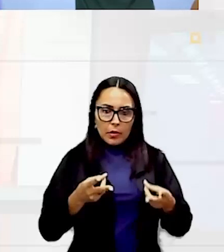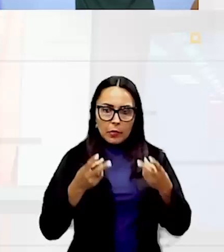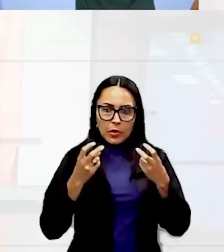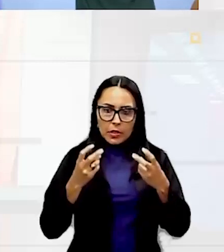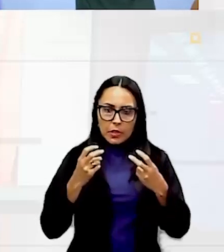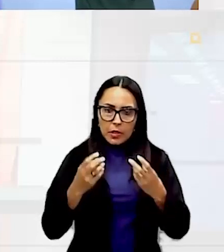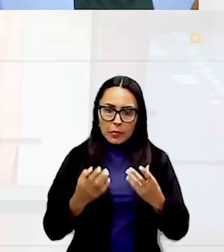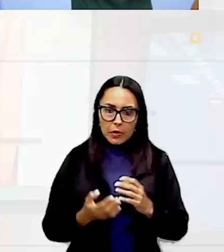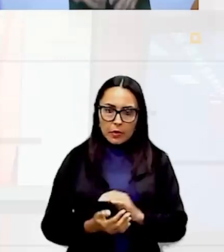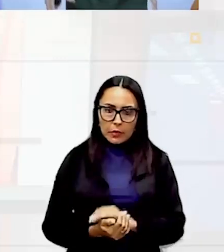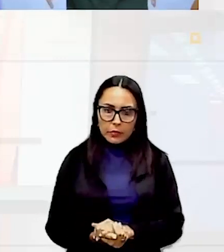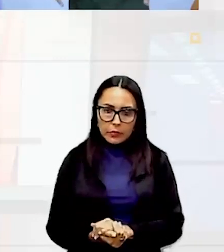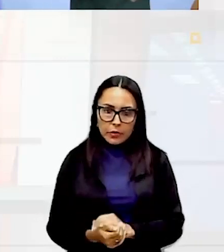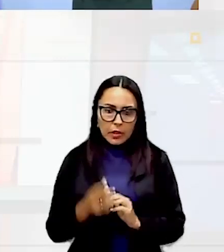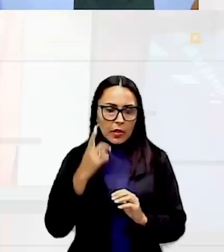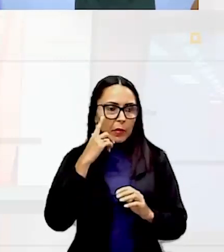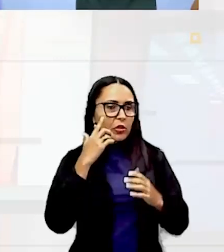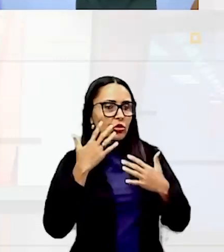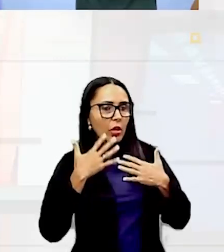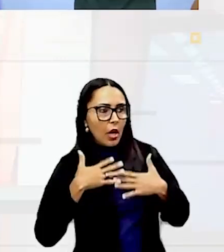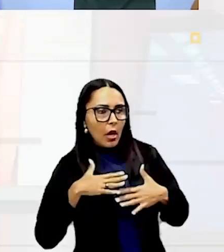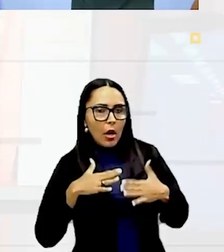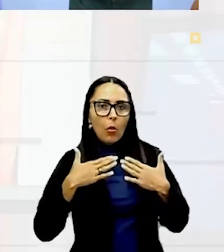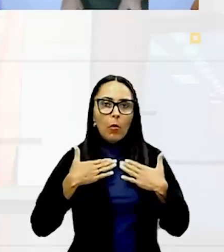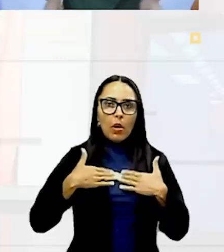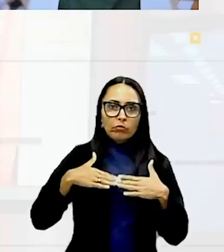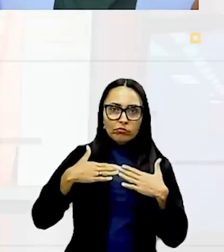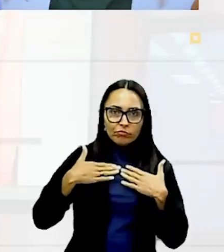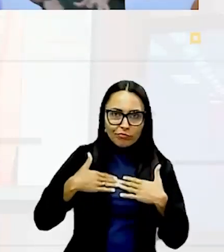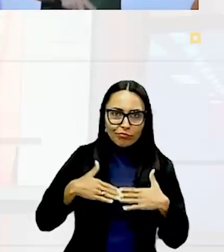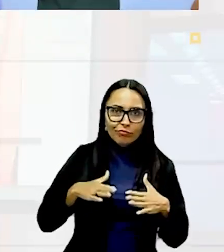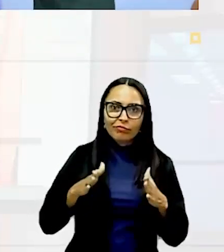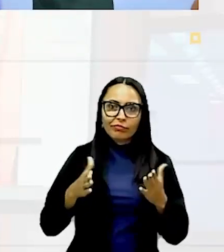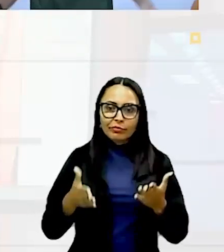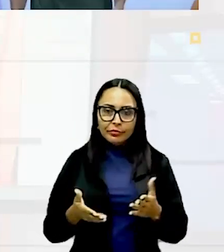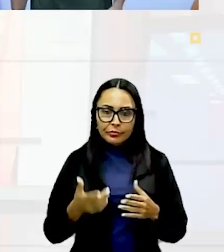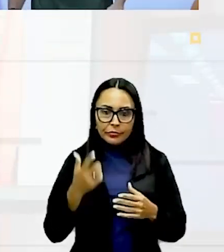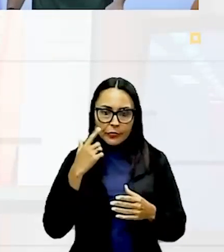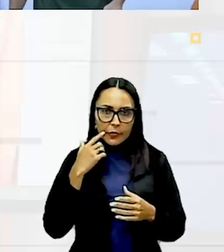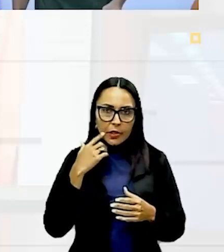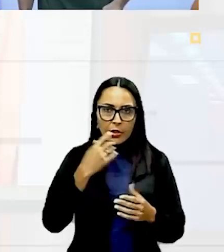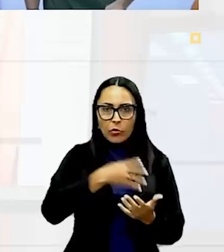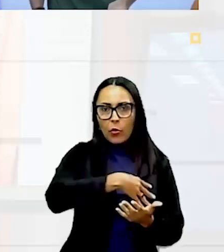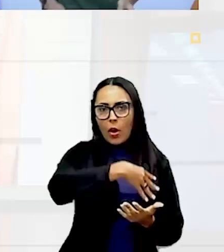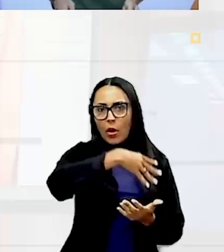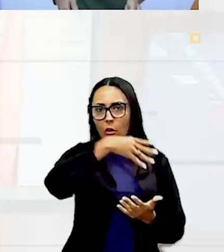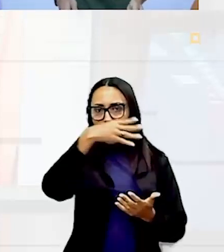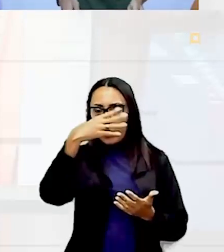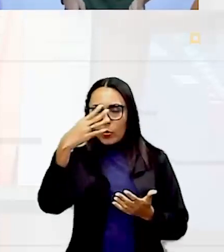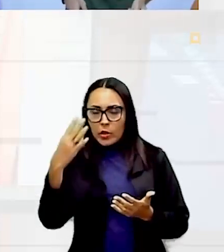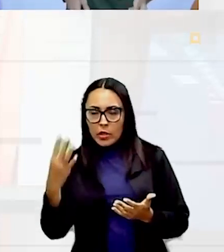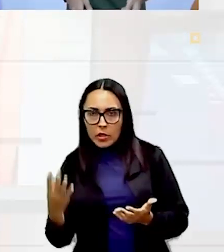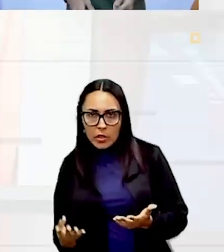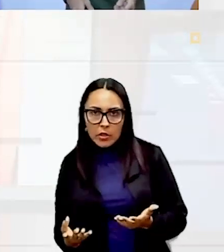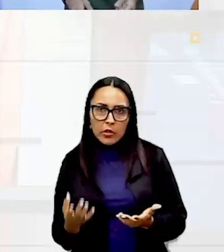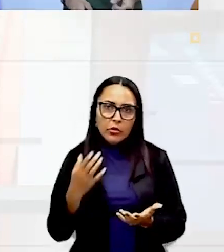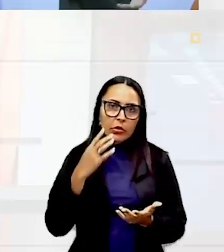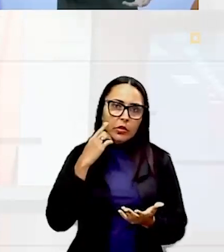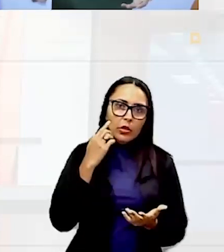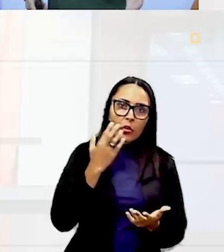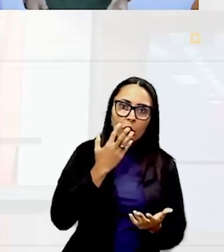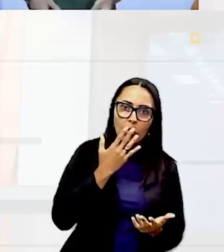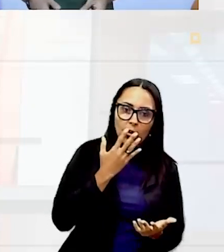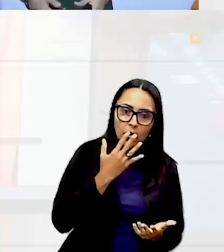está mais calma. Você vê que tem uma gama um arco-íris de cores que vai simbolizar que ela está